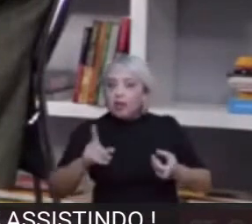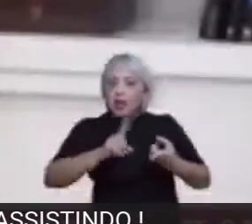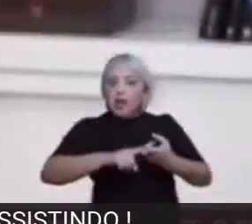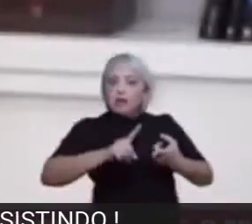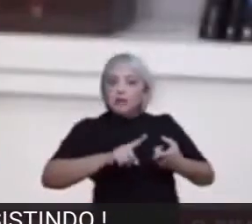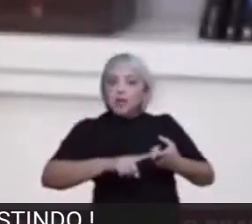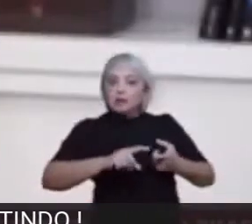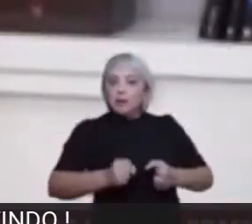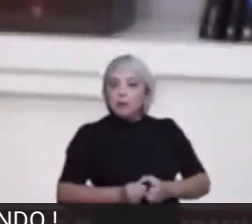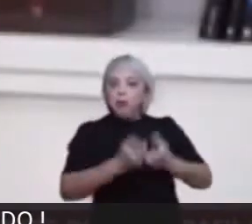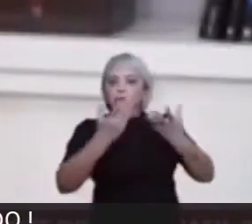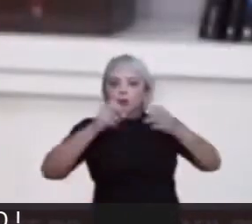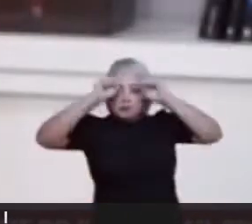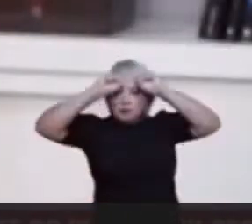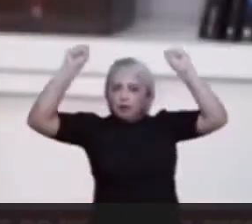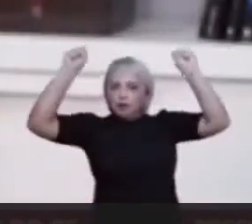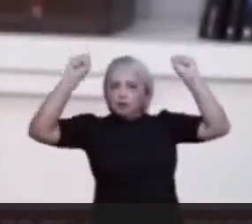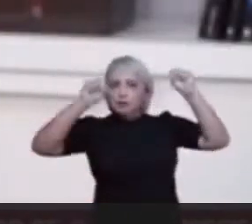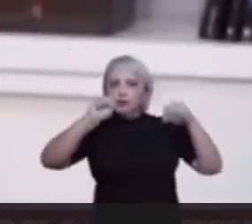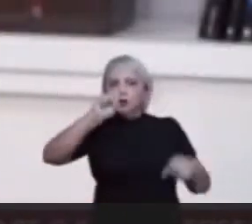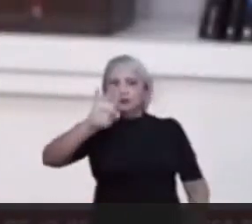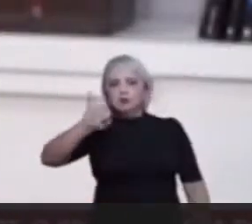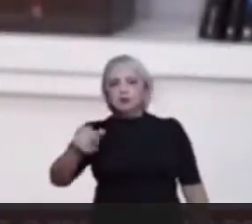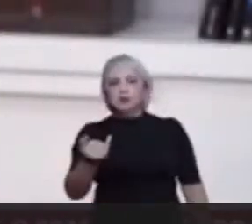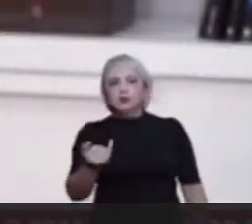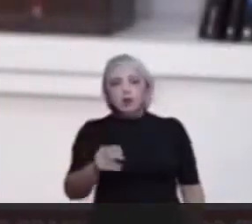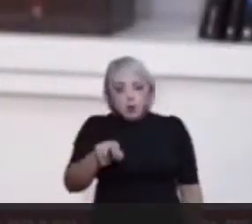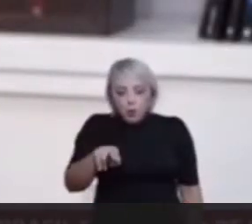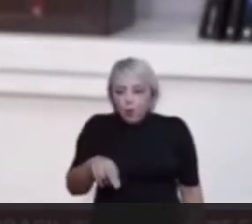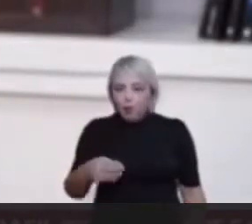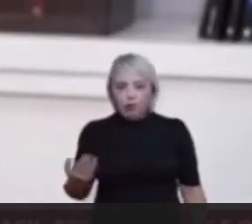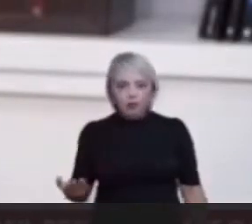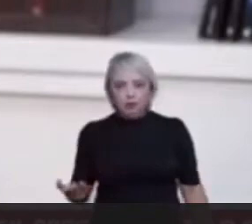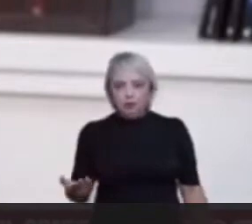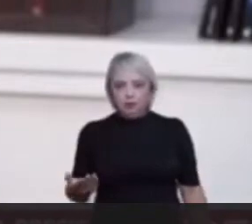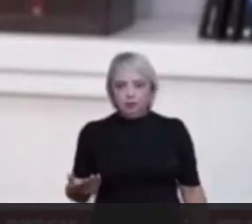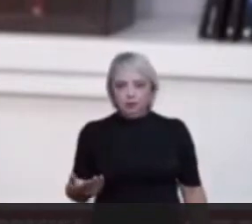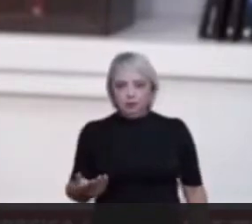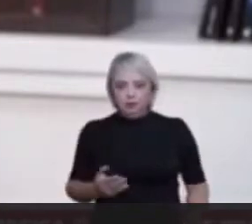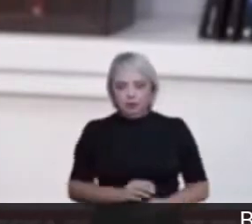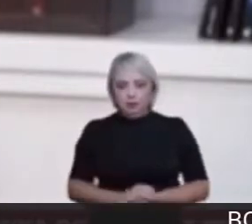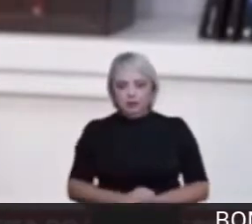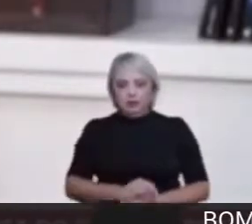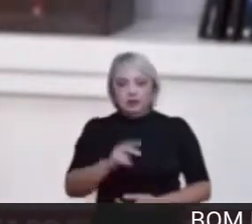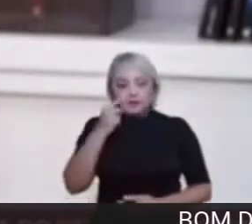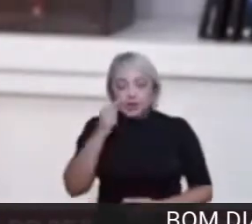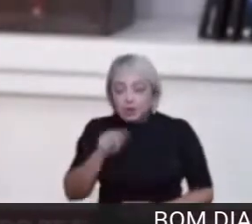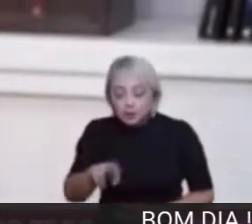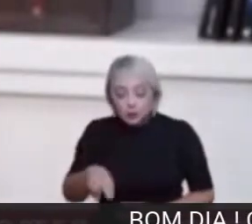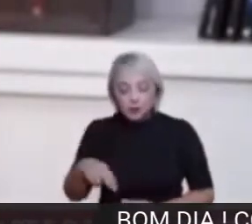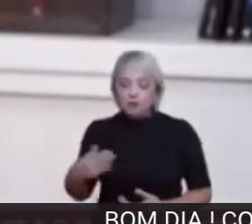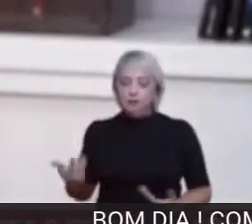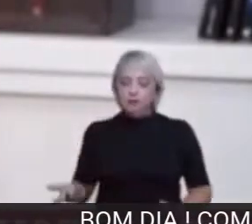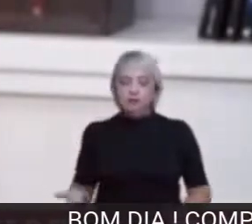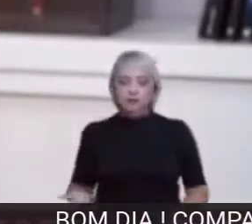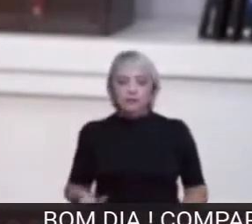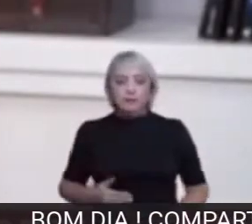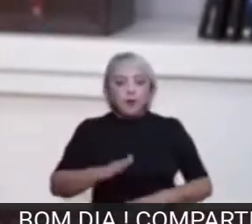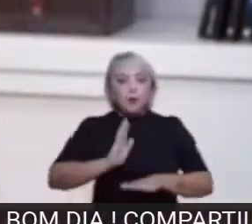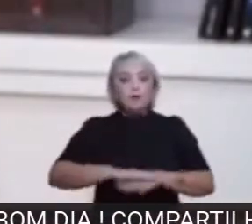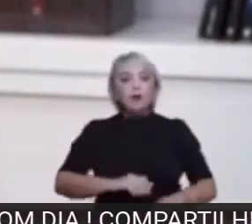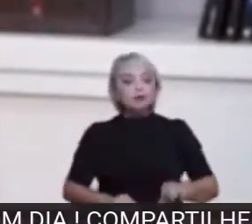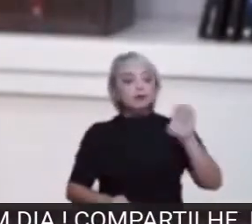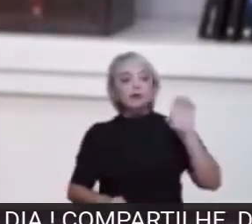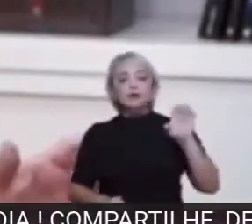Suprema Corte? Você nunca ouviu isso, sabe? Você nunca viu isso. O máximo que a esquerda fazia era